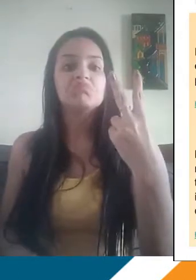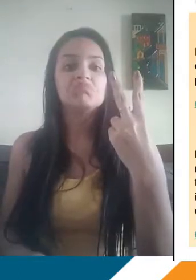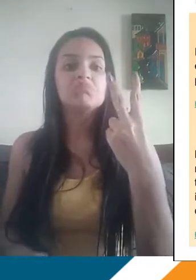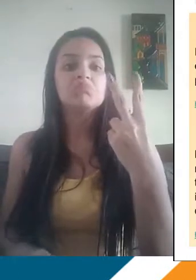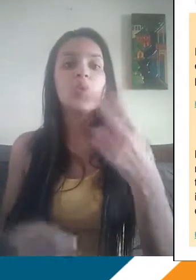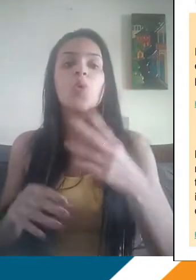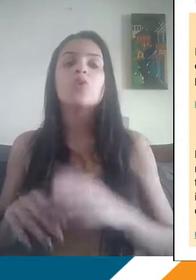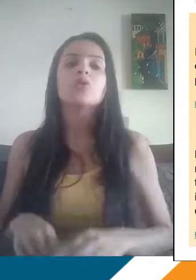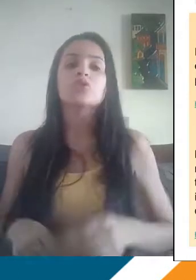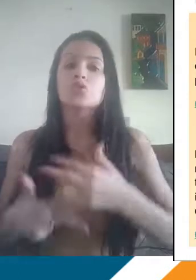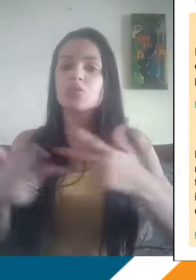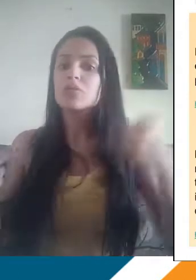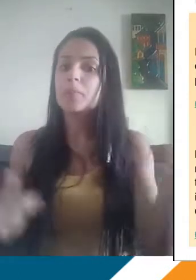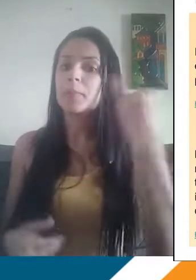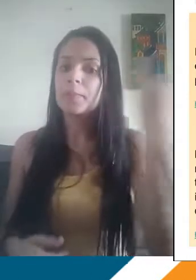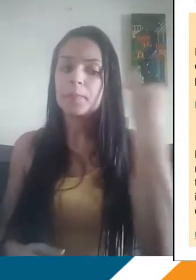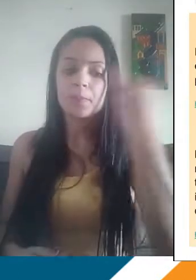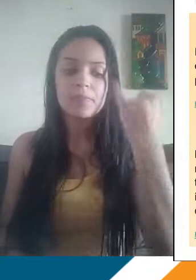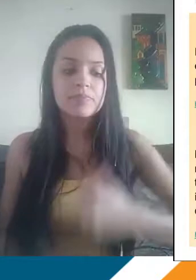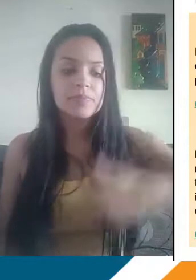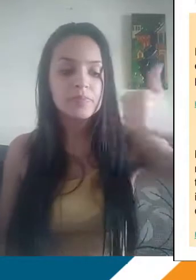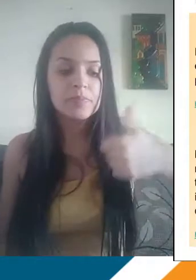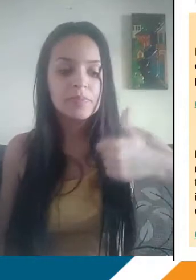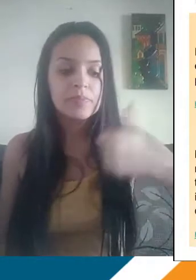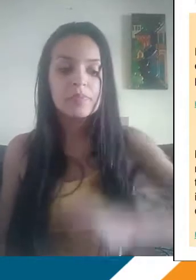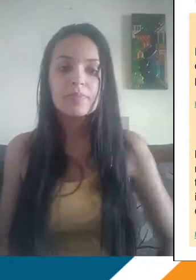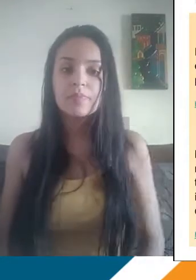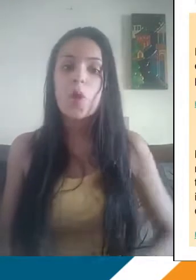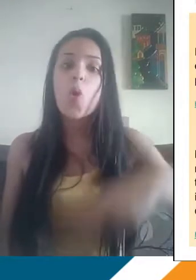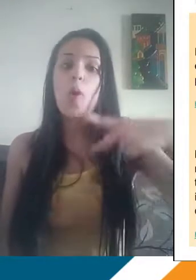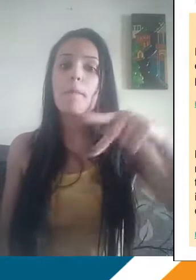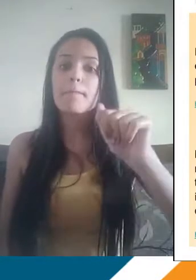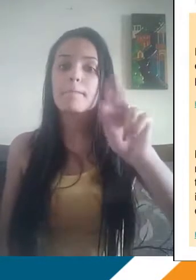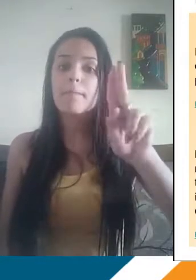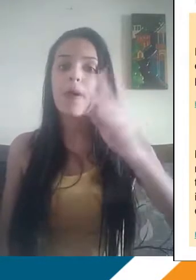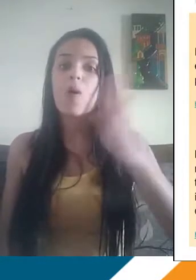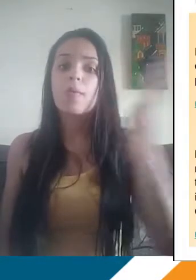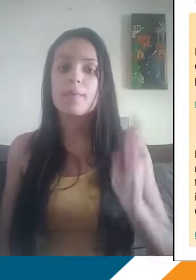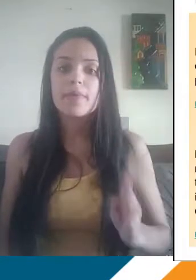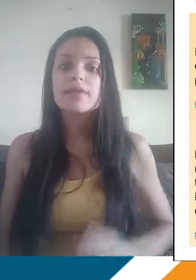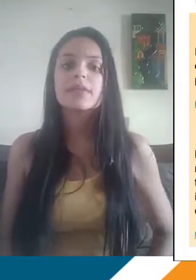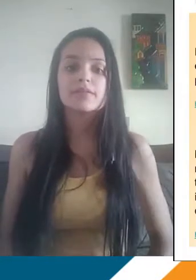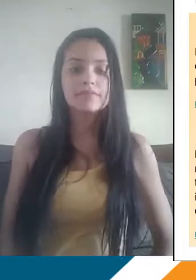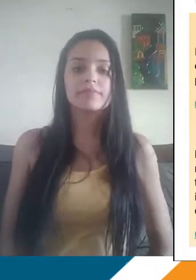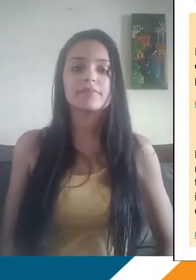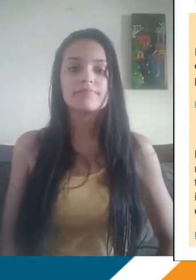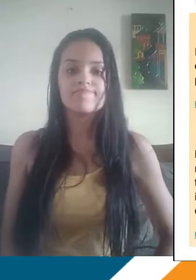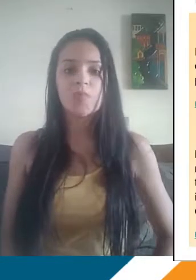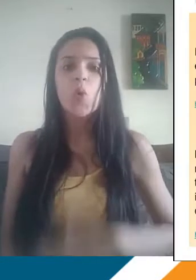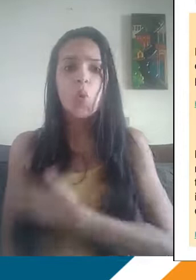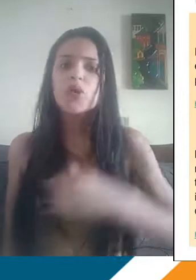poesia nacional de exportação, assim como a Madeira Pau Brasil havia sido exportada